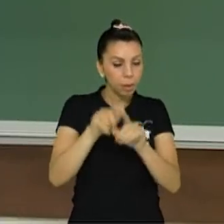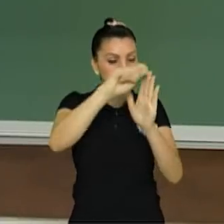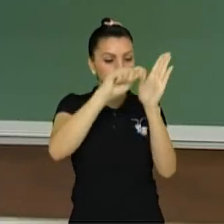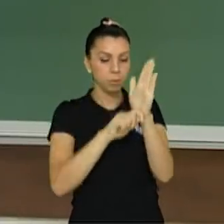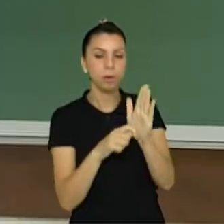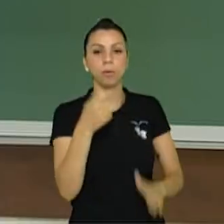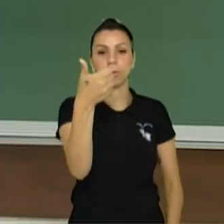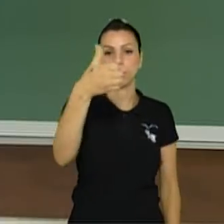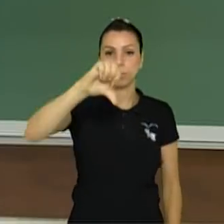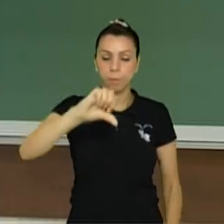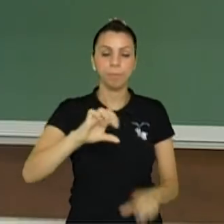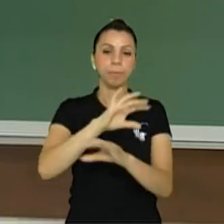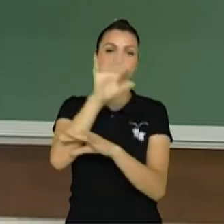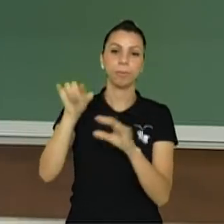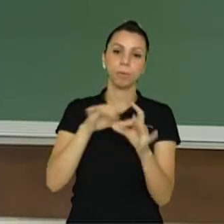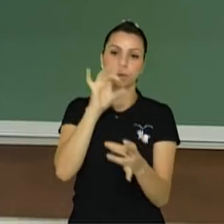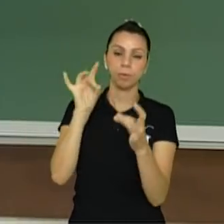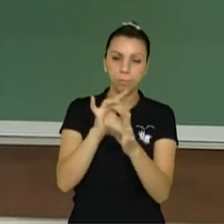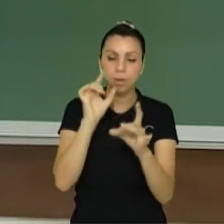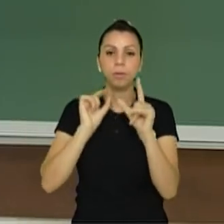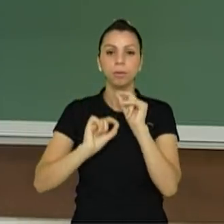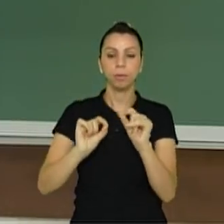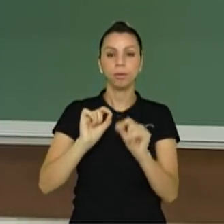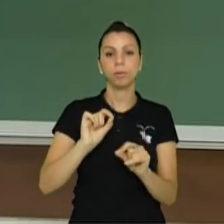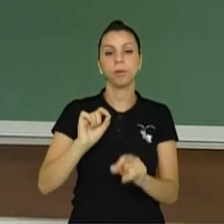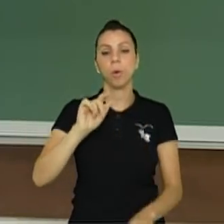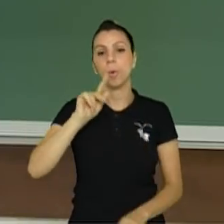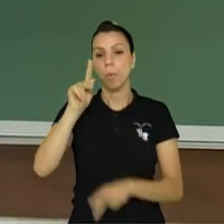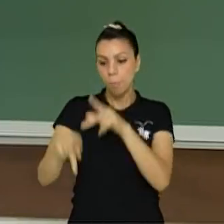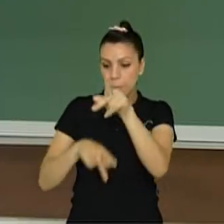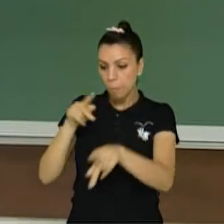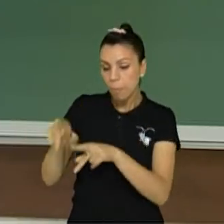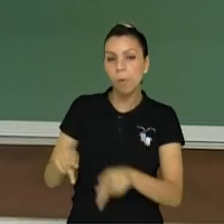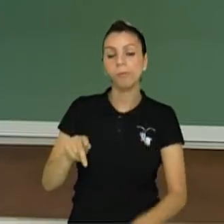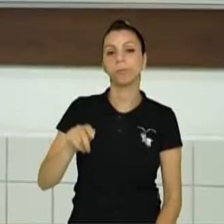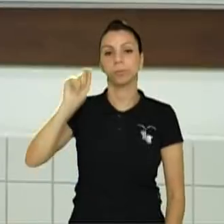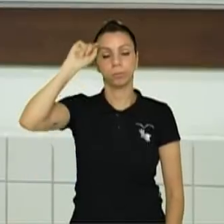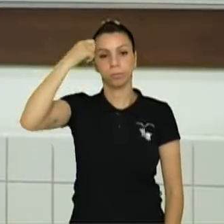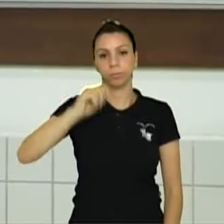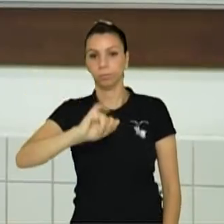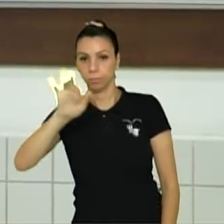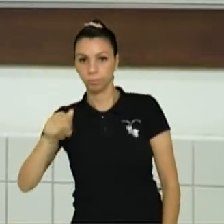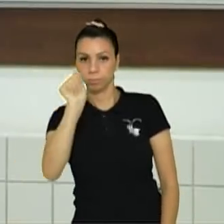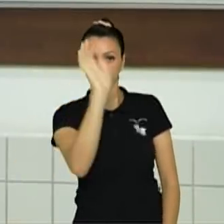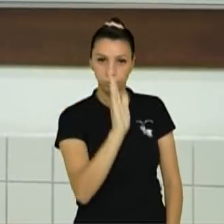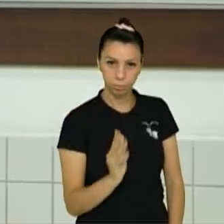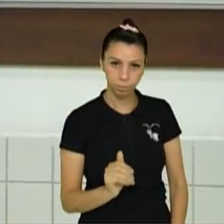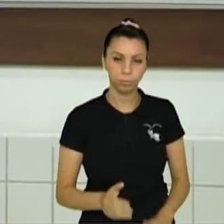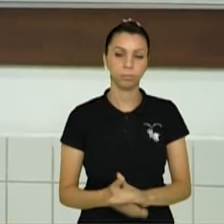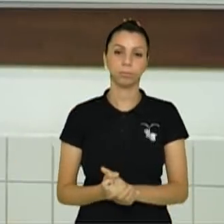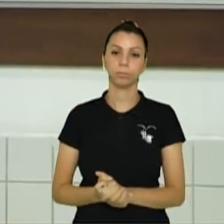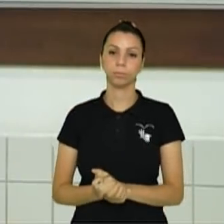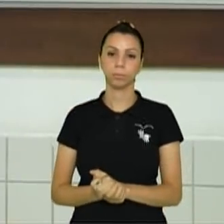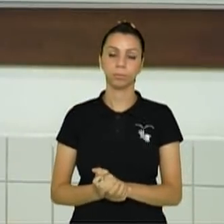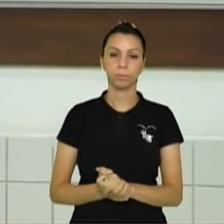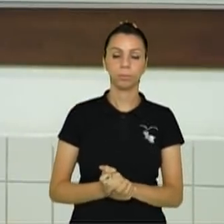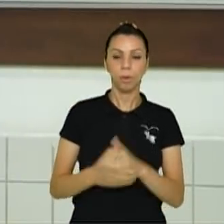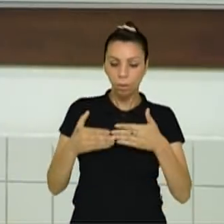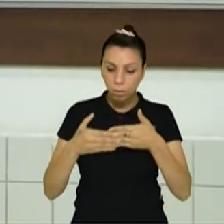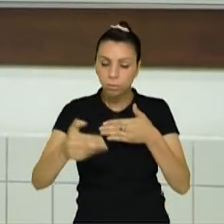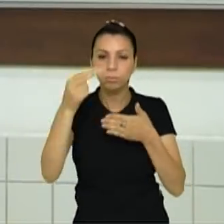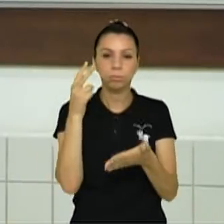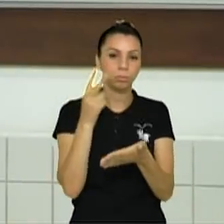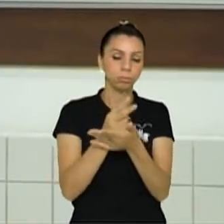XIX, especialmente sobre os povos afro-brasileiros, tá bom? Continuando, nós